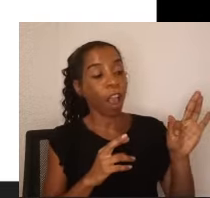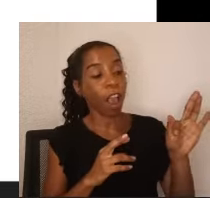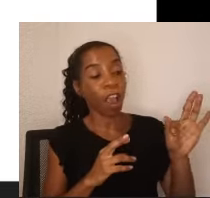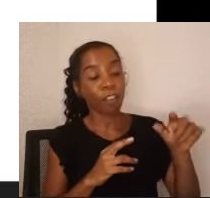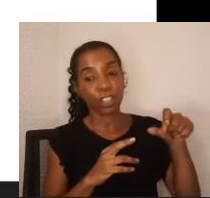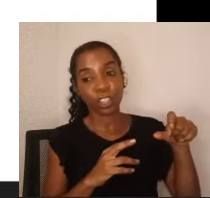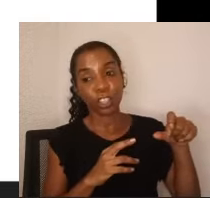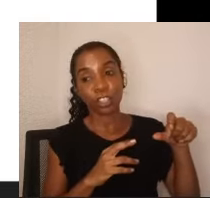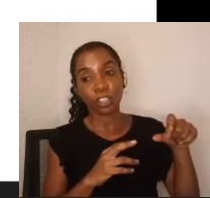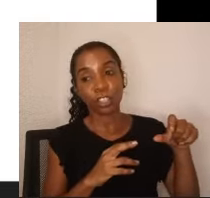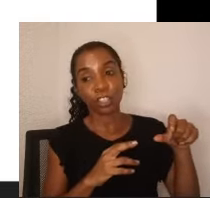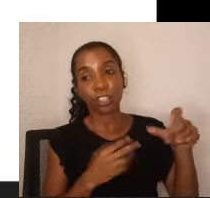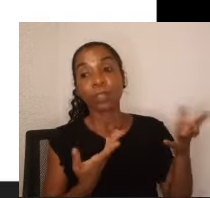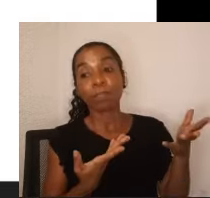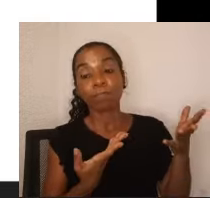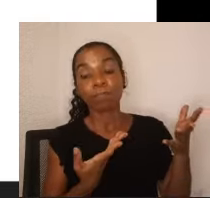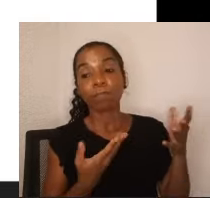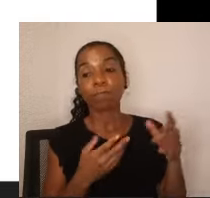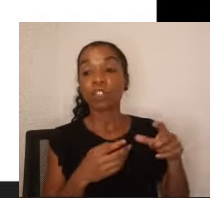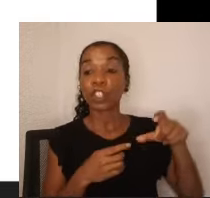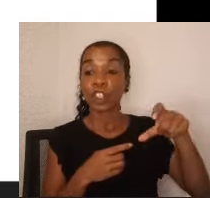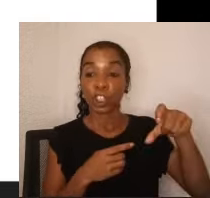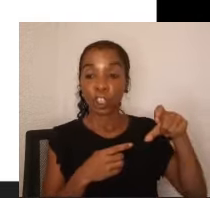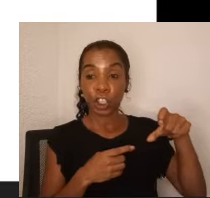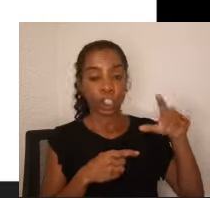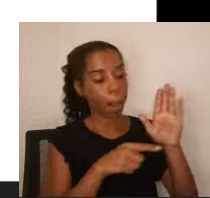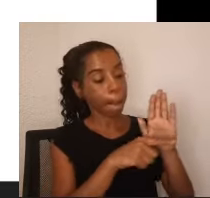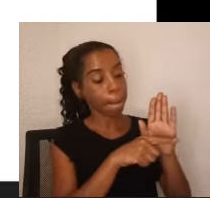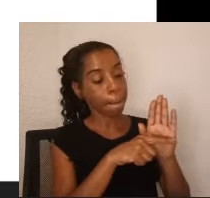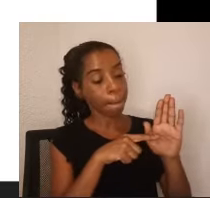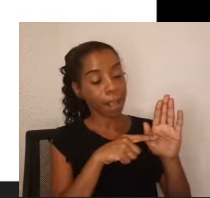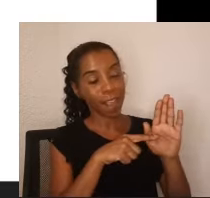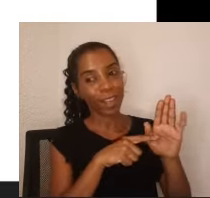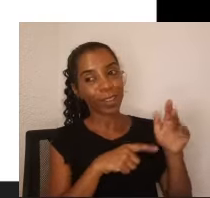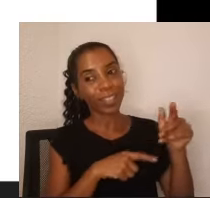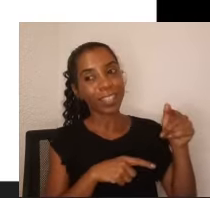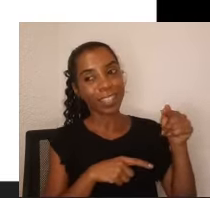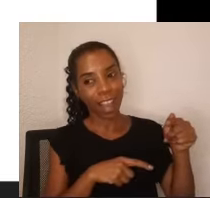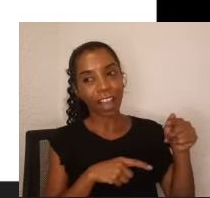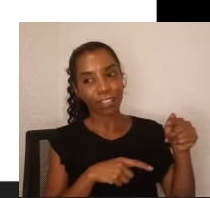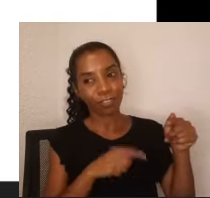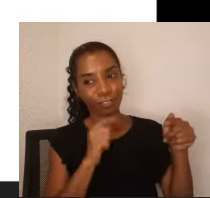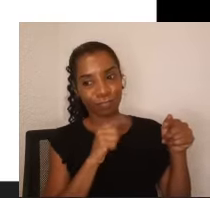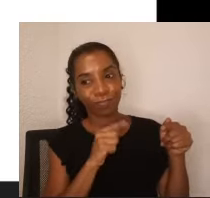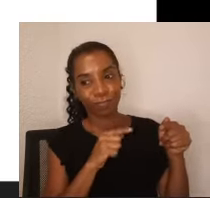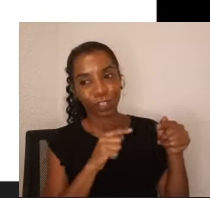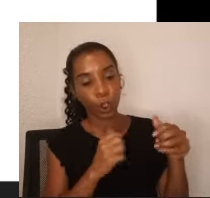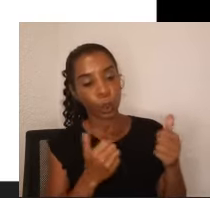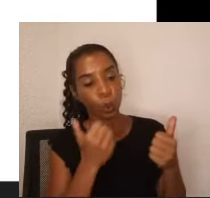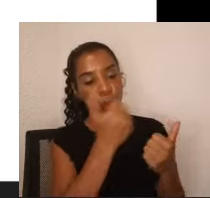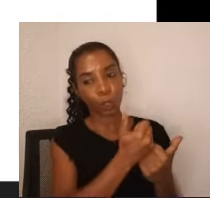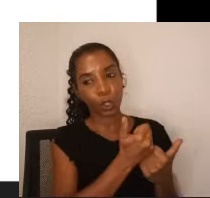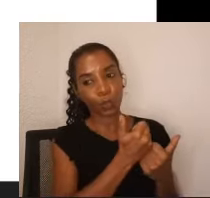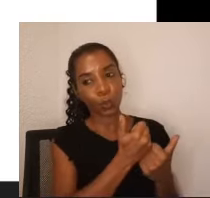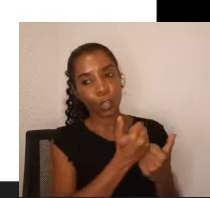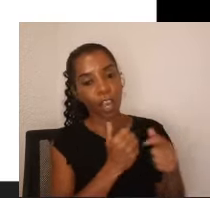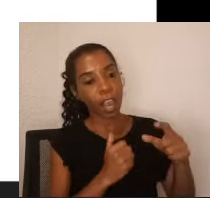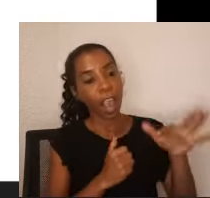menor do que 9, x menos 7. Então, nós vamos substituir no lugar do f de x,